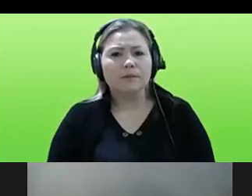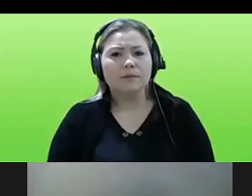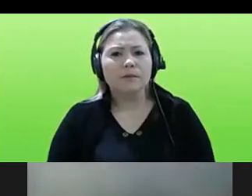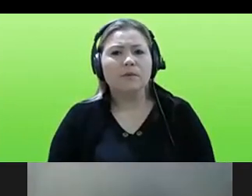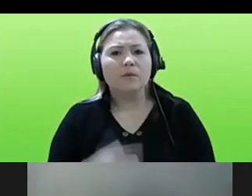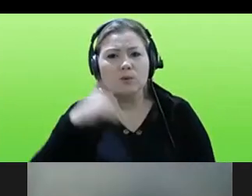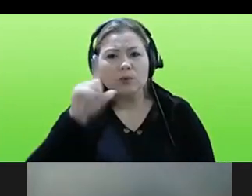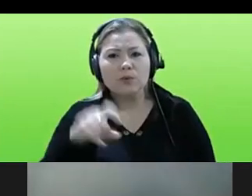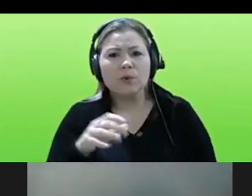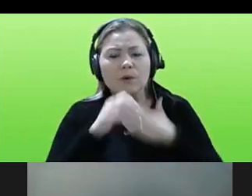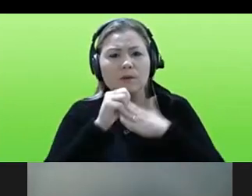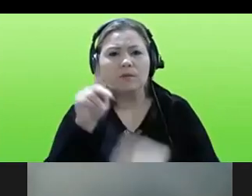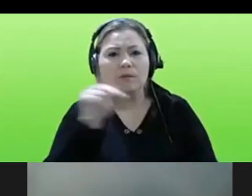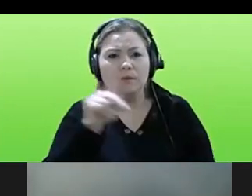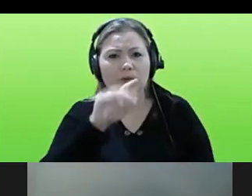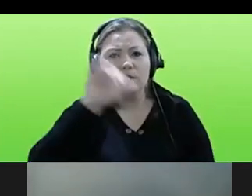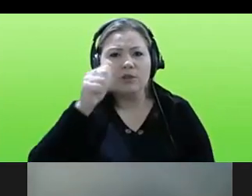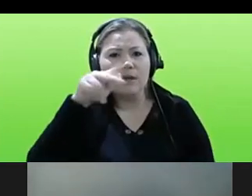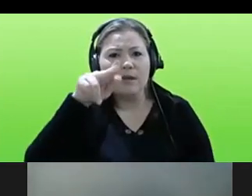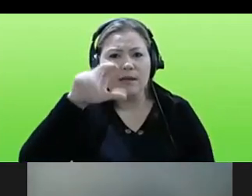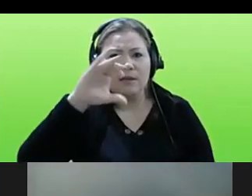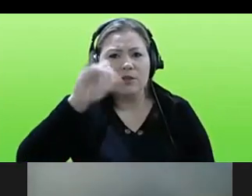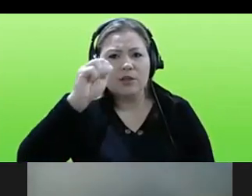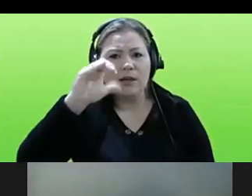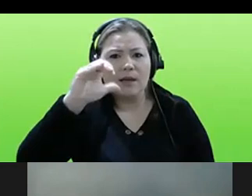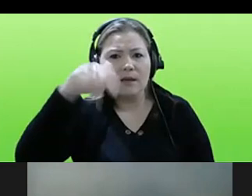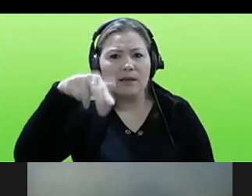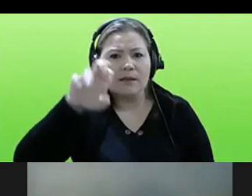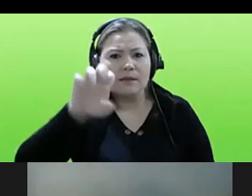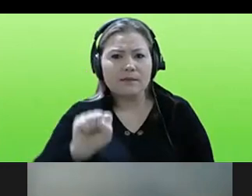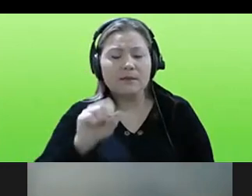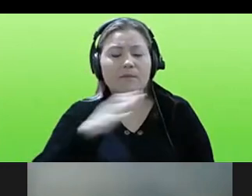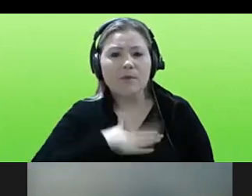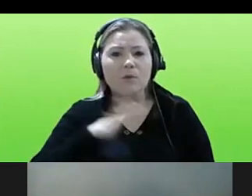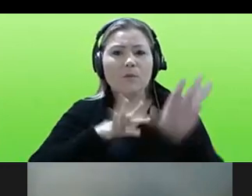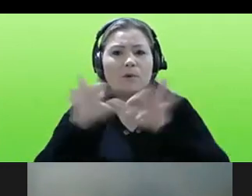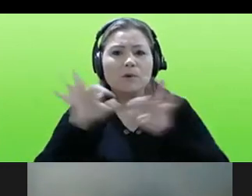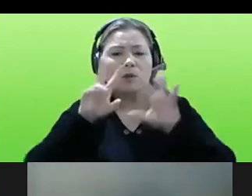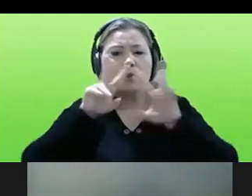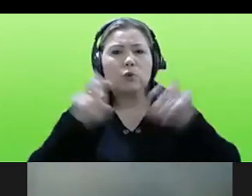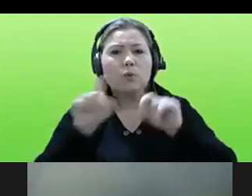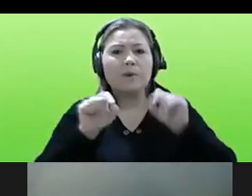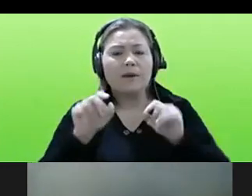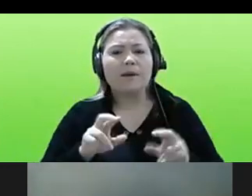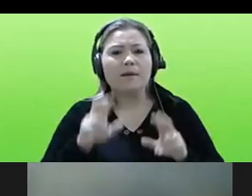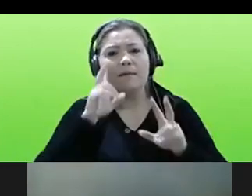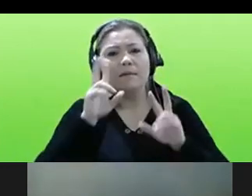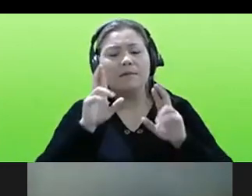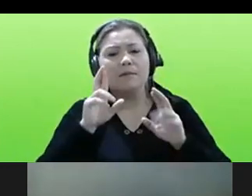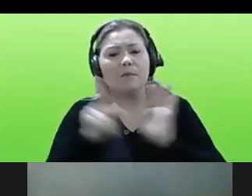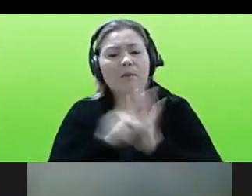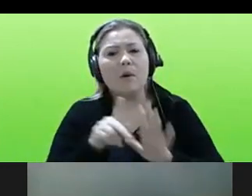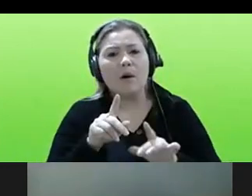Sou orientanda do professor Jacques Weinberg. E o meu projeto é sobre a espetacularização da política